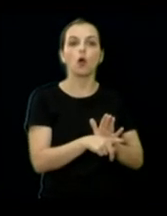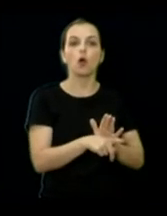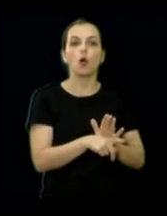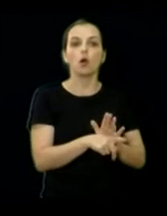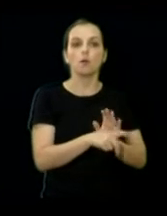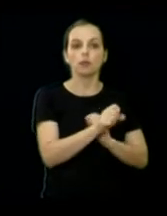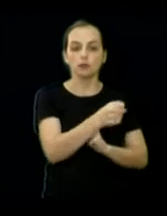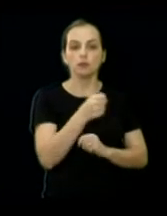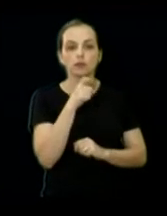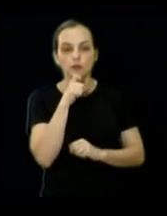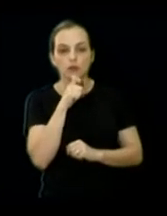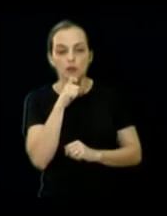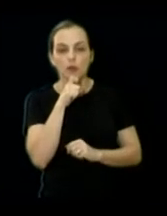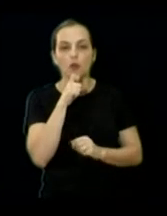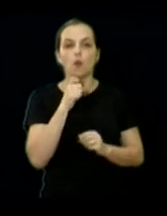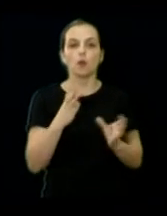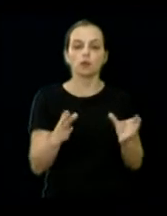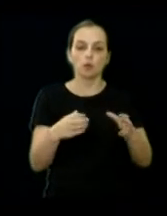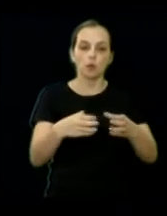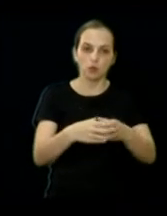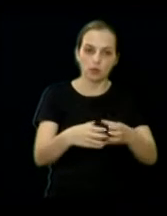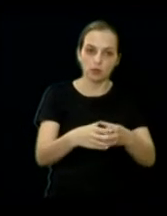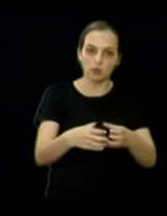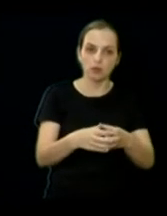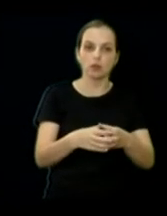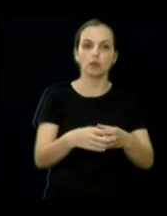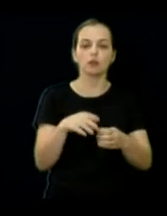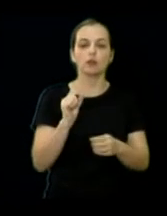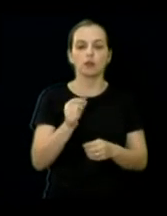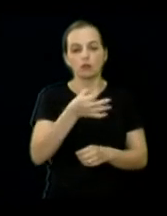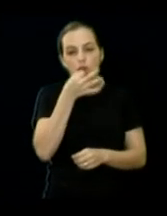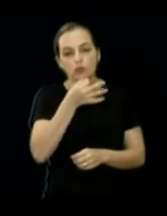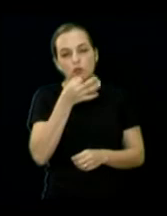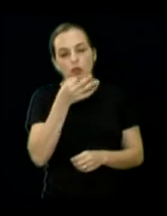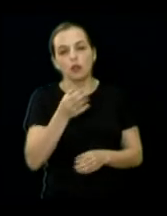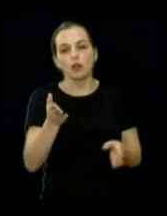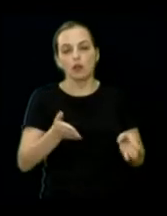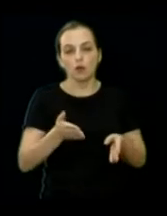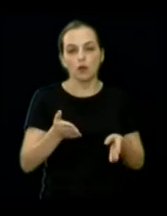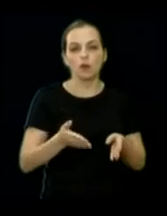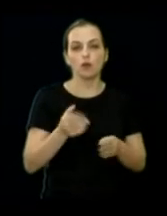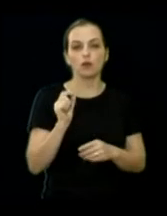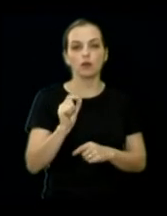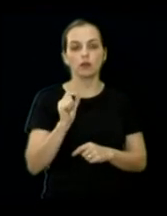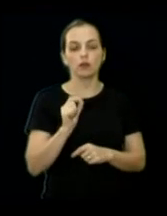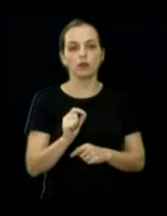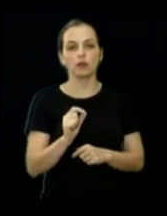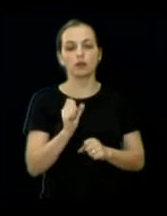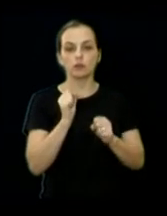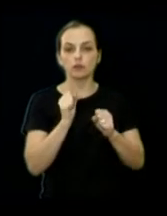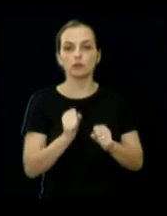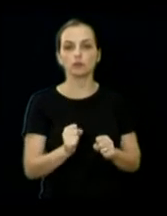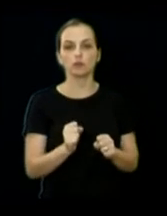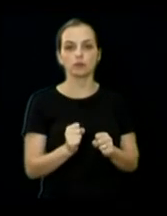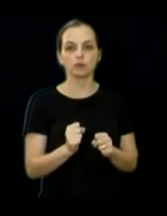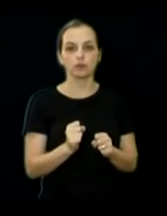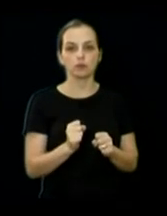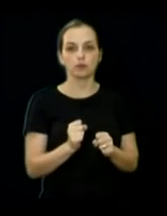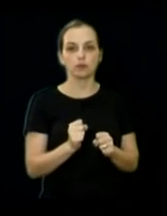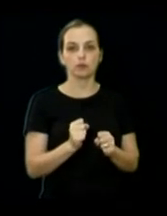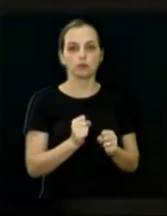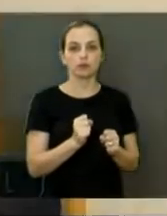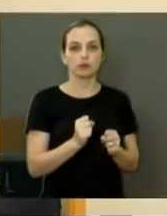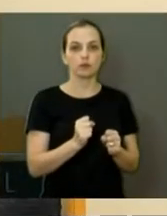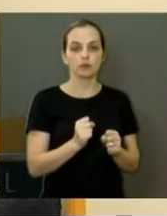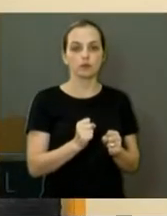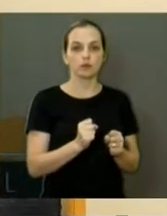geladeira comunitária. Falou aqui agora a Tainara. Até dei uma sugestão para ele agora, que nós pudéssemos cadastrar